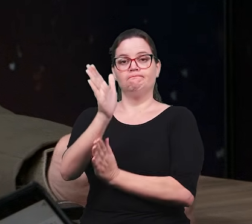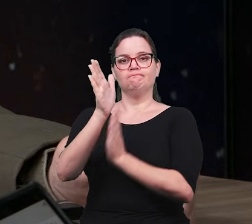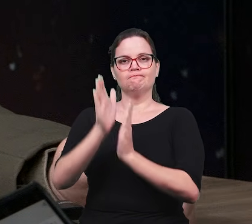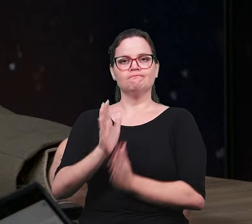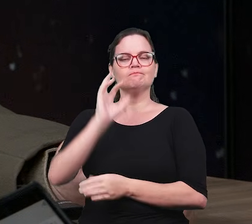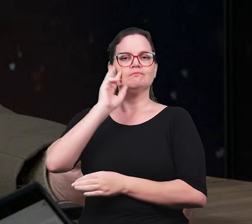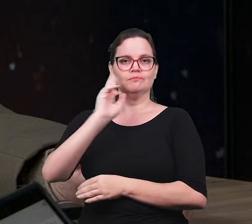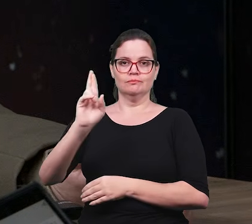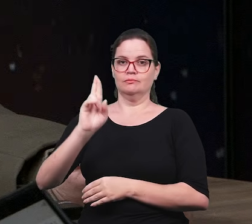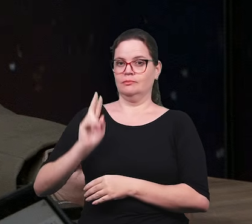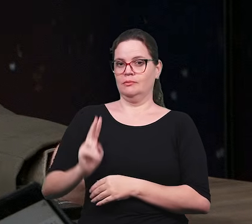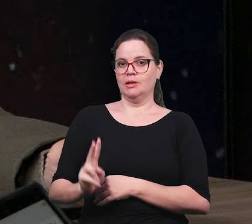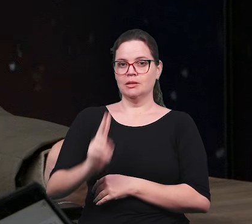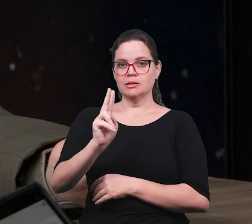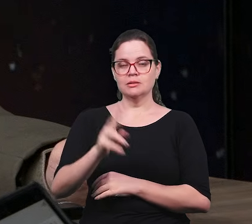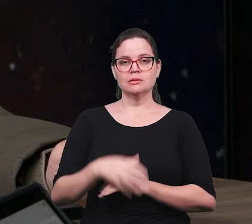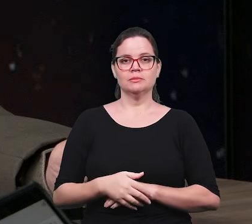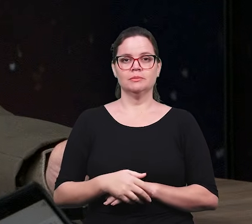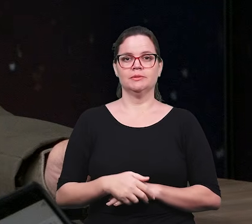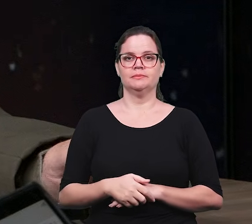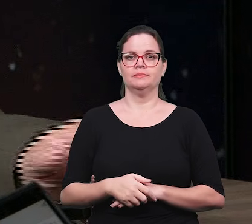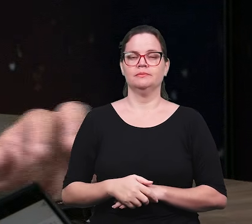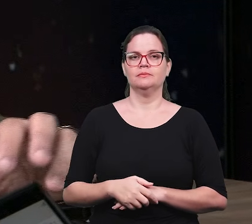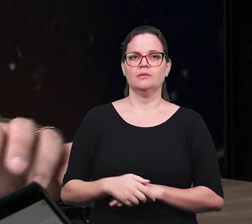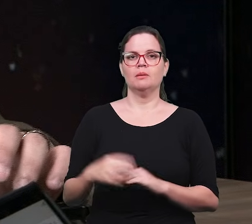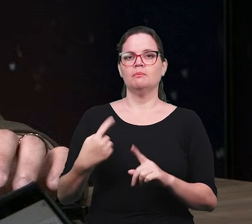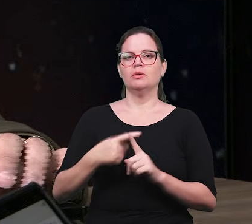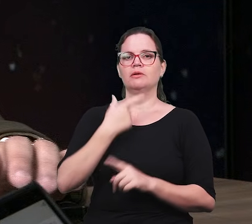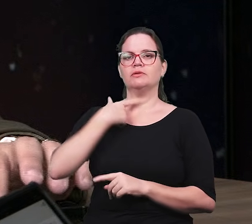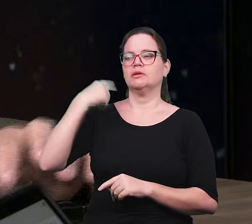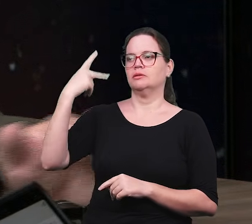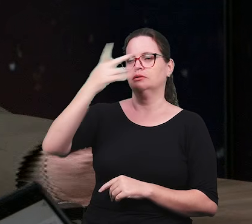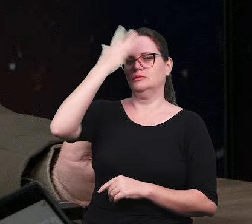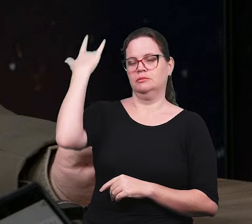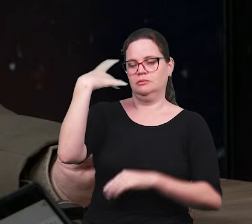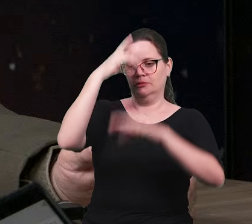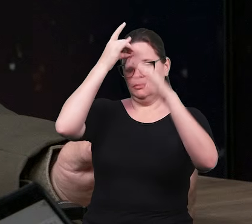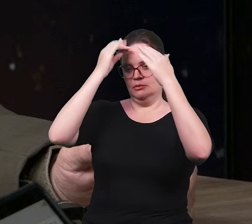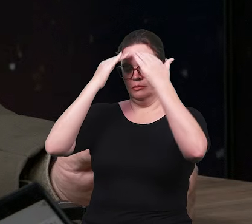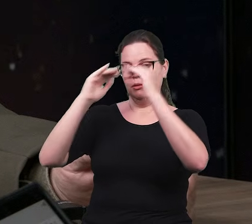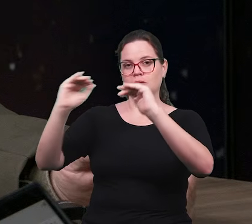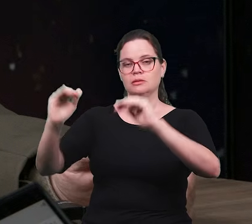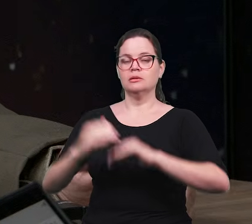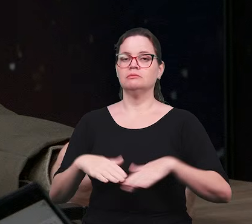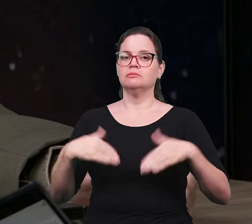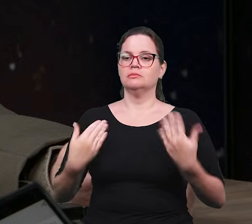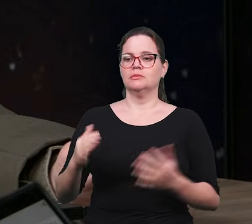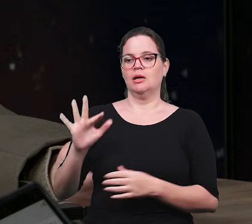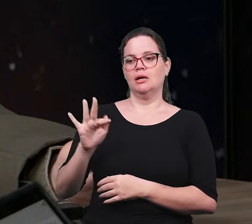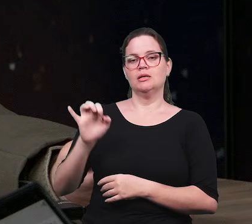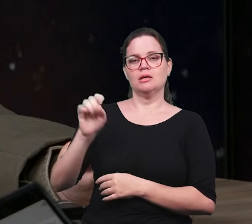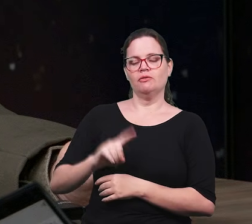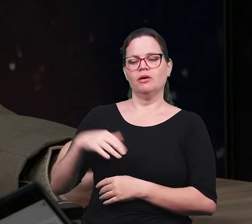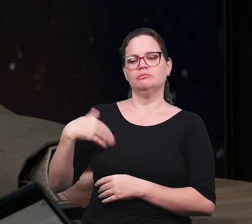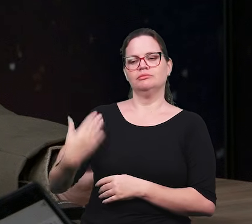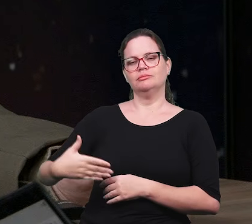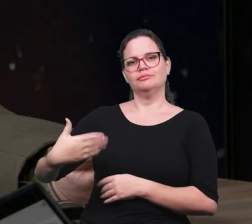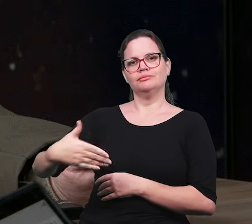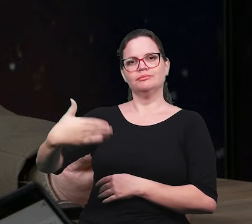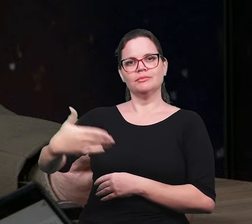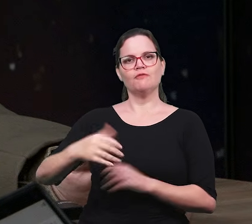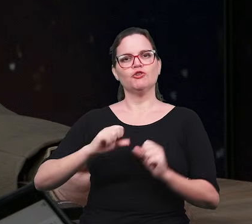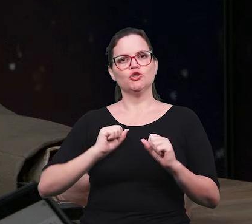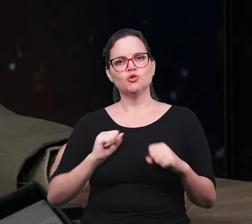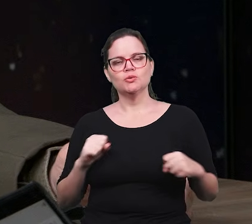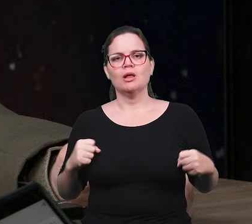Senhor dentro daquilo que era a vontade do Espírito Santo. E essa fé, ela foi sendo sustentada, na verdade,